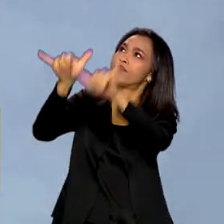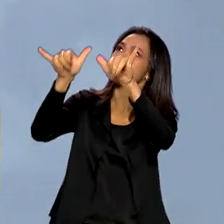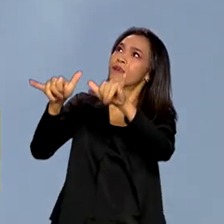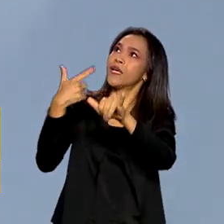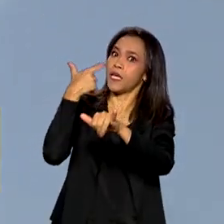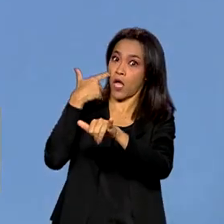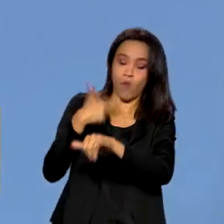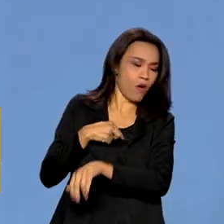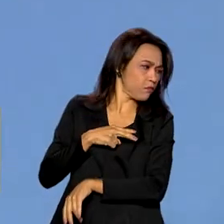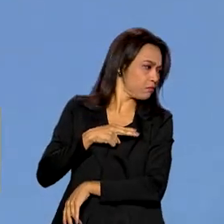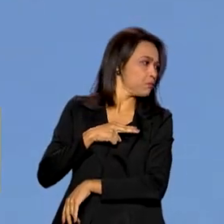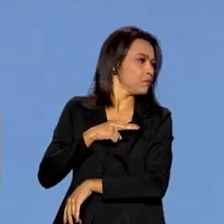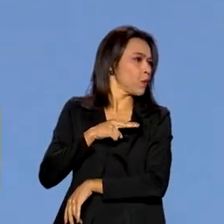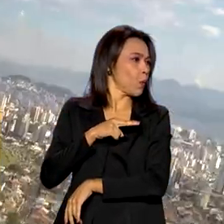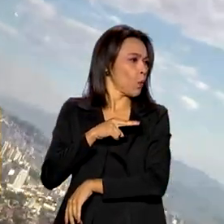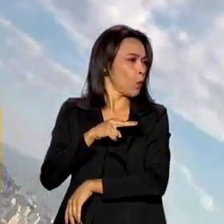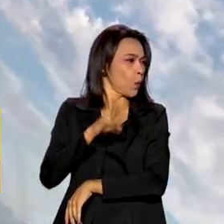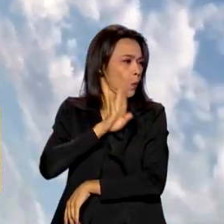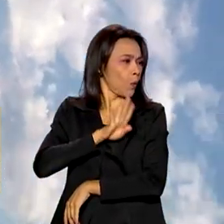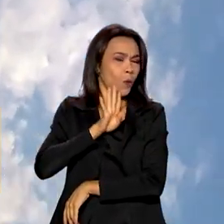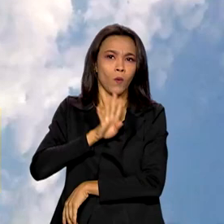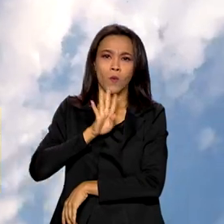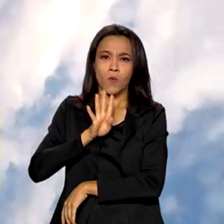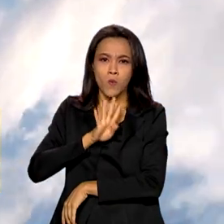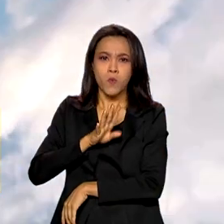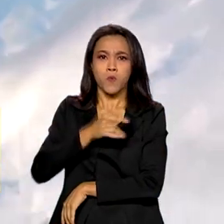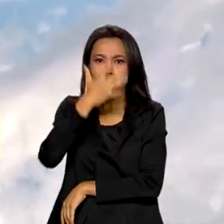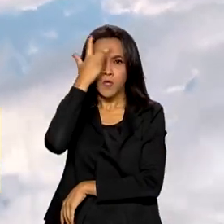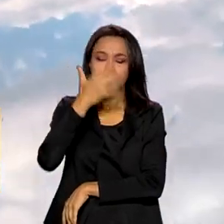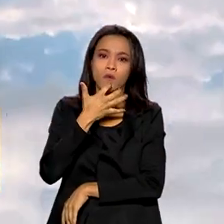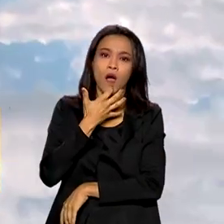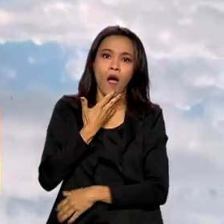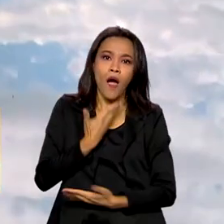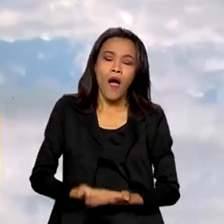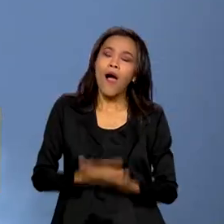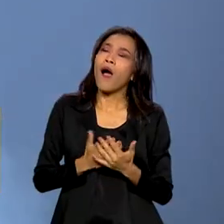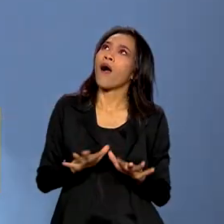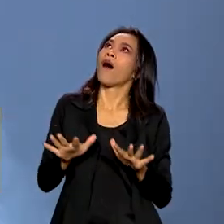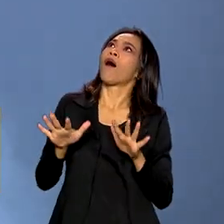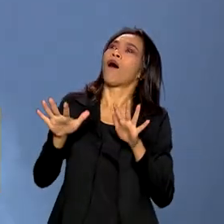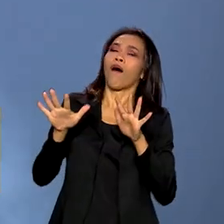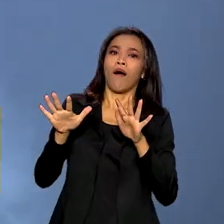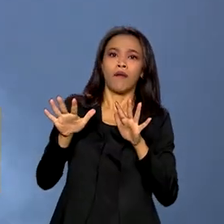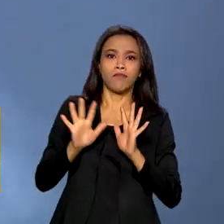público. E não tem coisa mais bacana de você ver o encantamento geral.